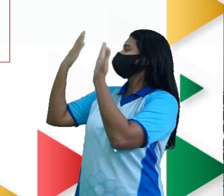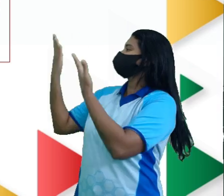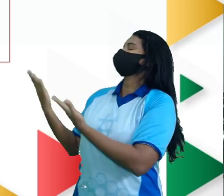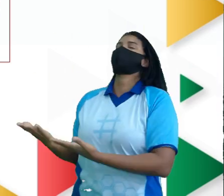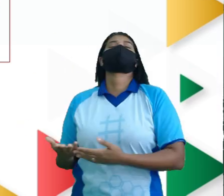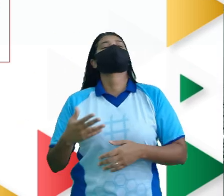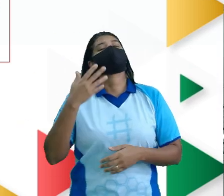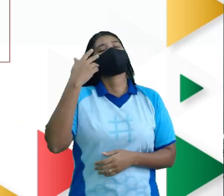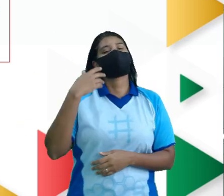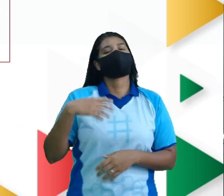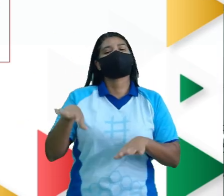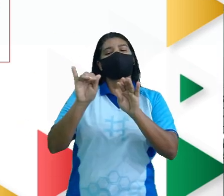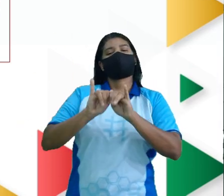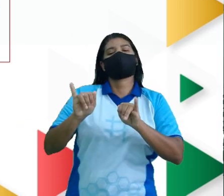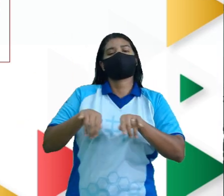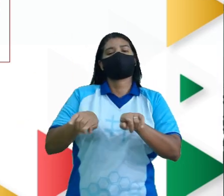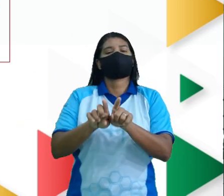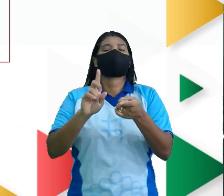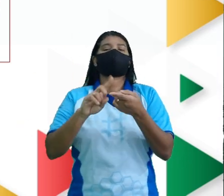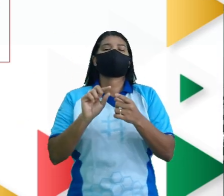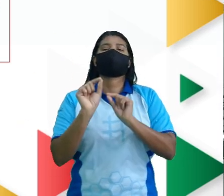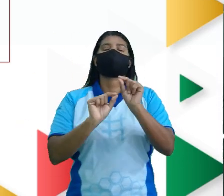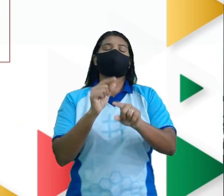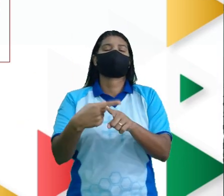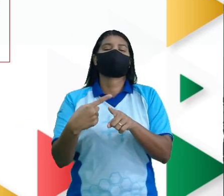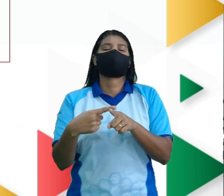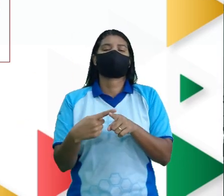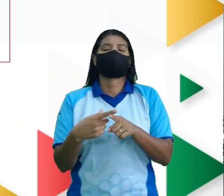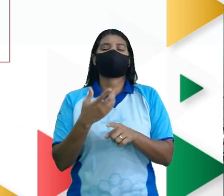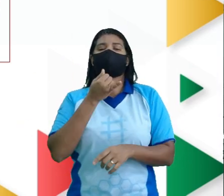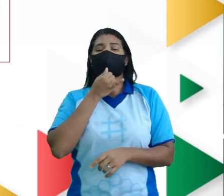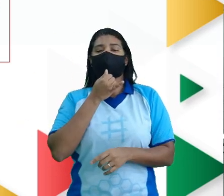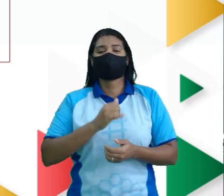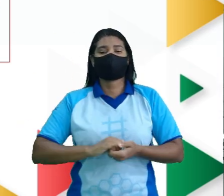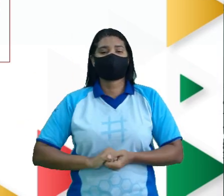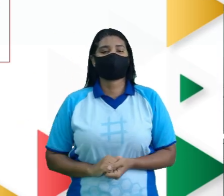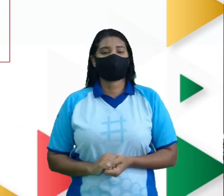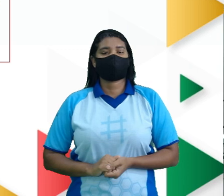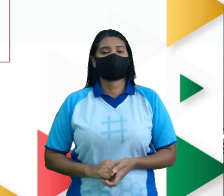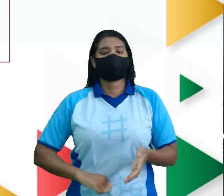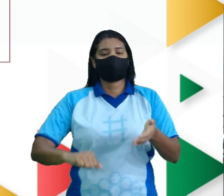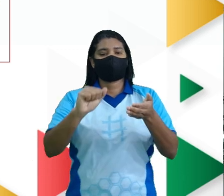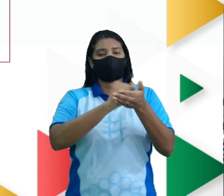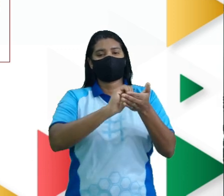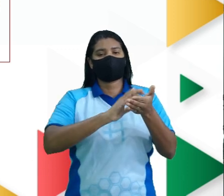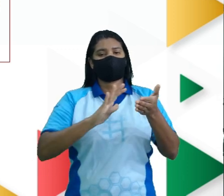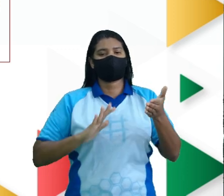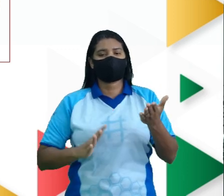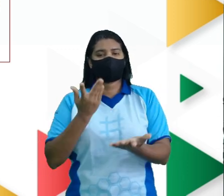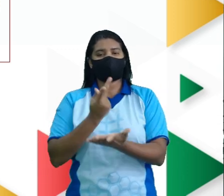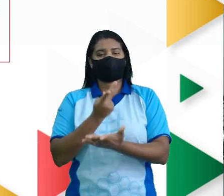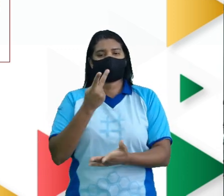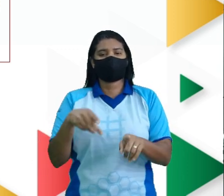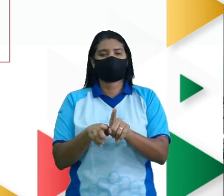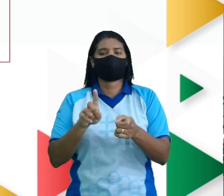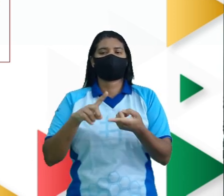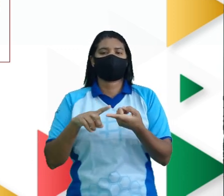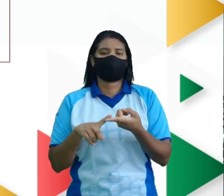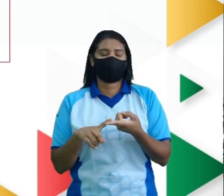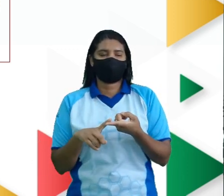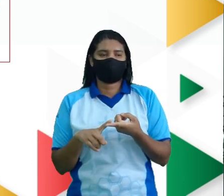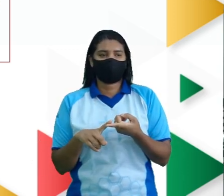fácil de identificar o fluxo. Por quê? Porque ele tem atividades que acontecem, essas